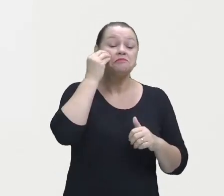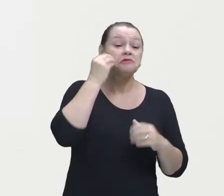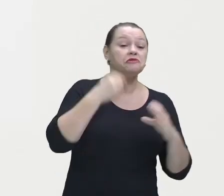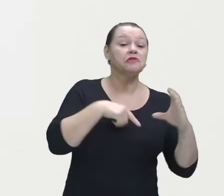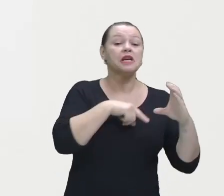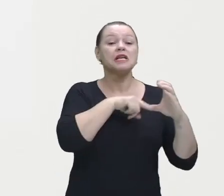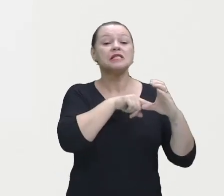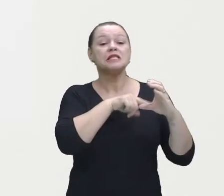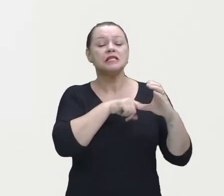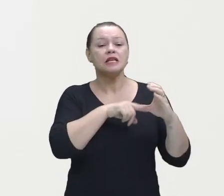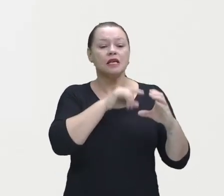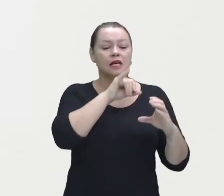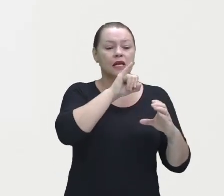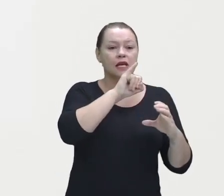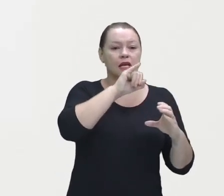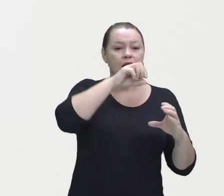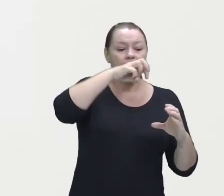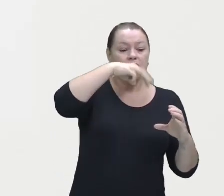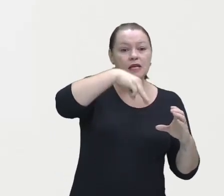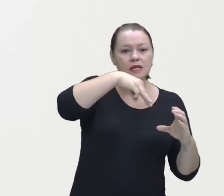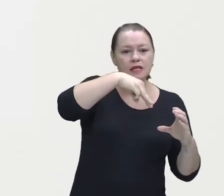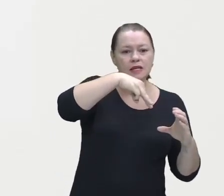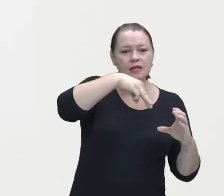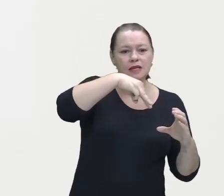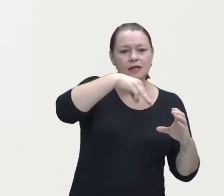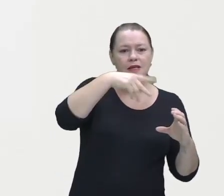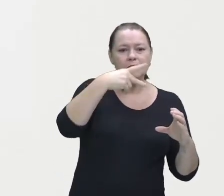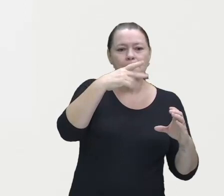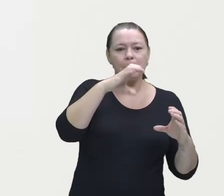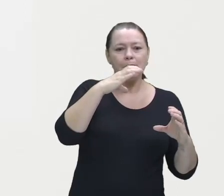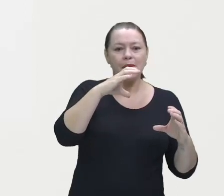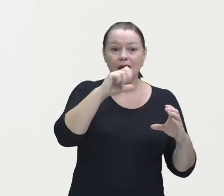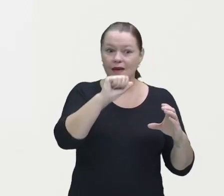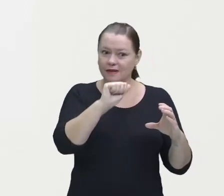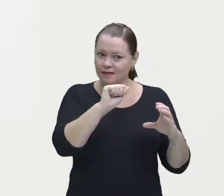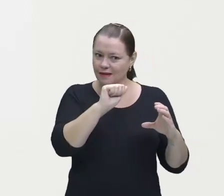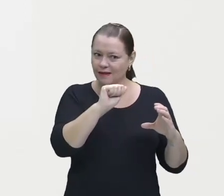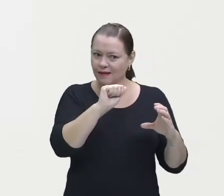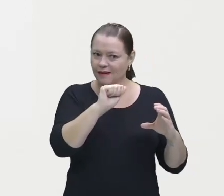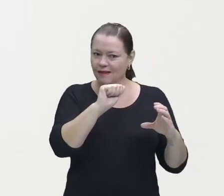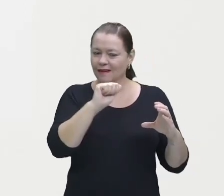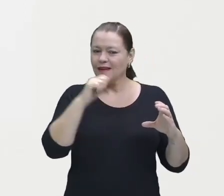C. Impeça. Olha a sílaba inicial.